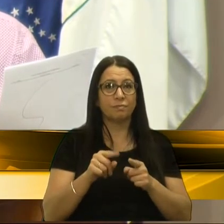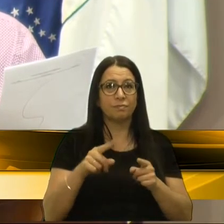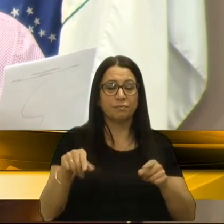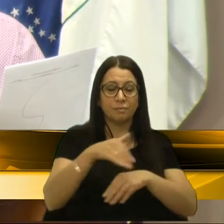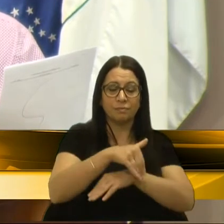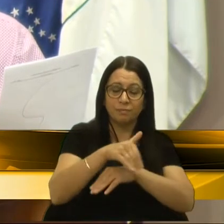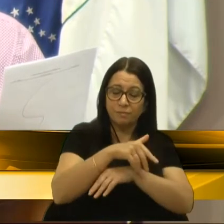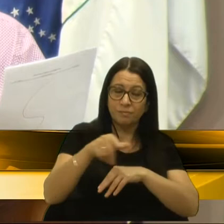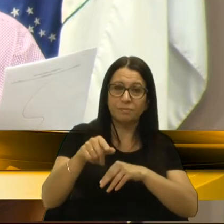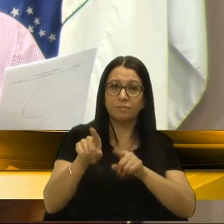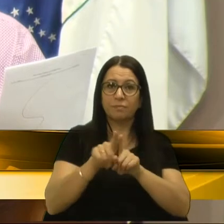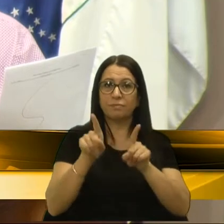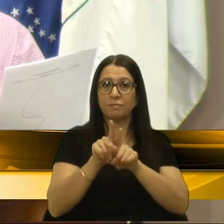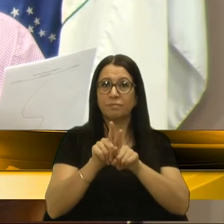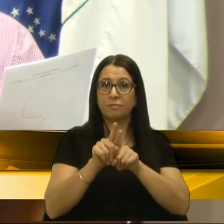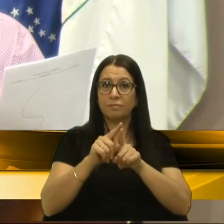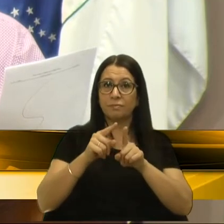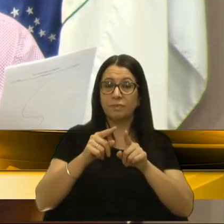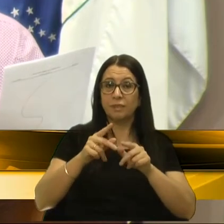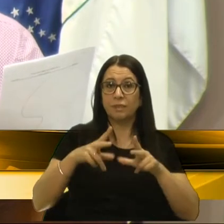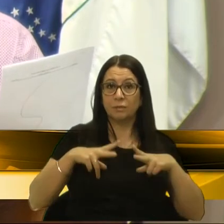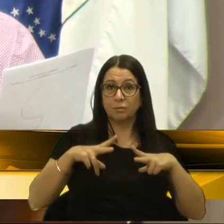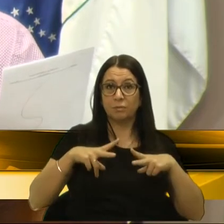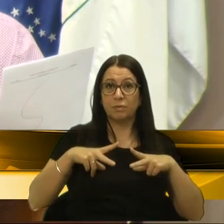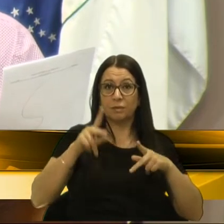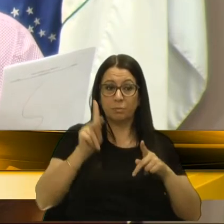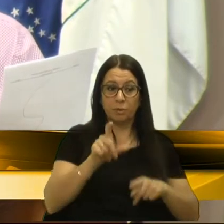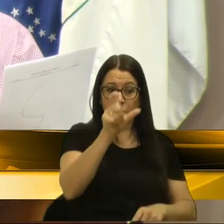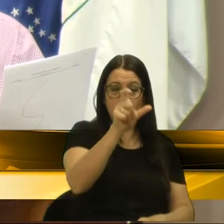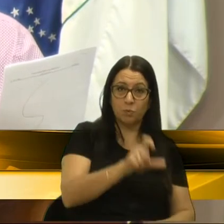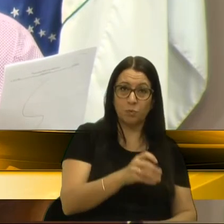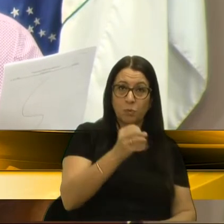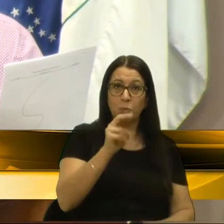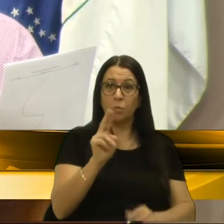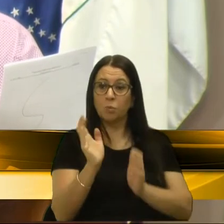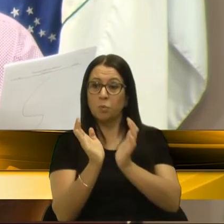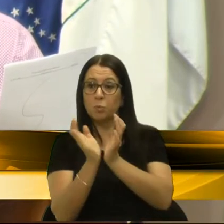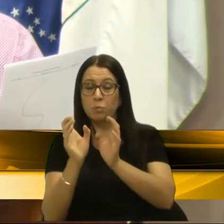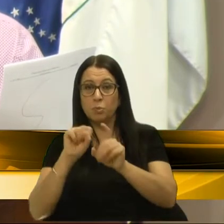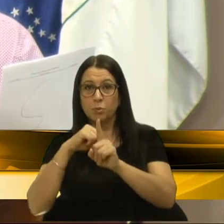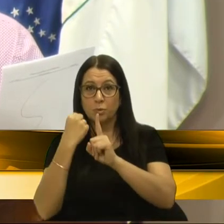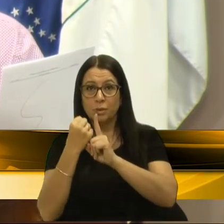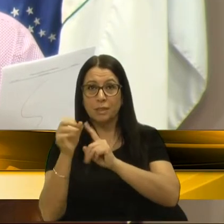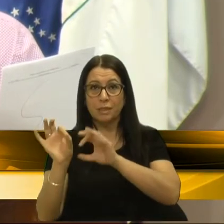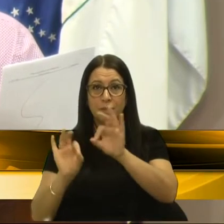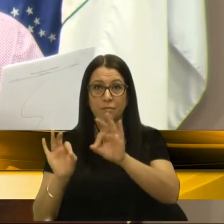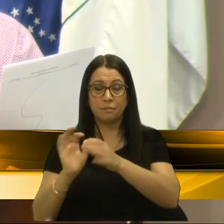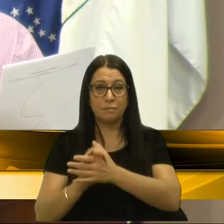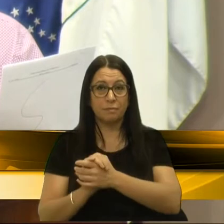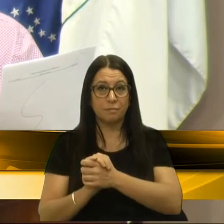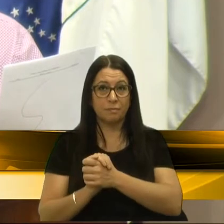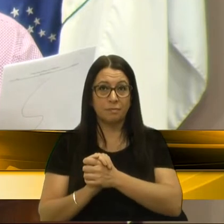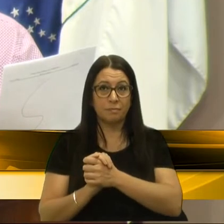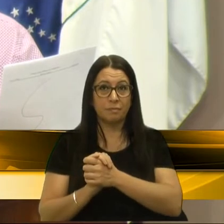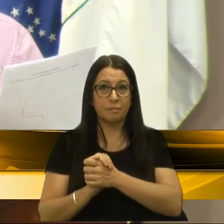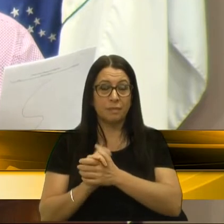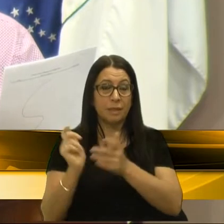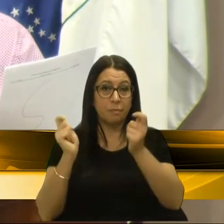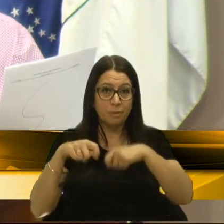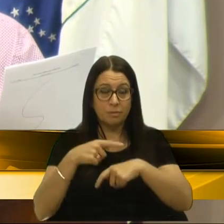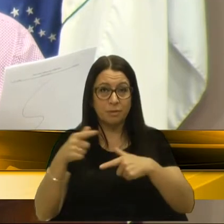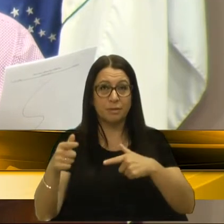como oportuniza a iniciativa privada, pessoa física ou grupos sociais organizados a possibilidade